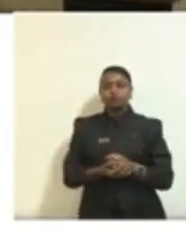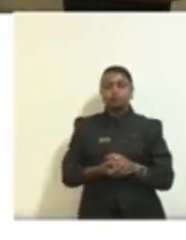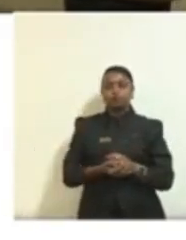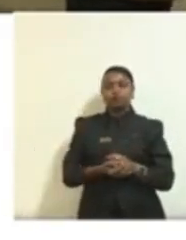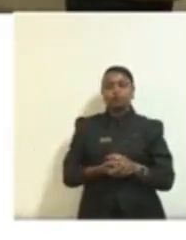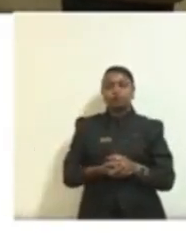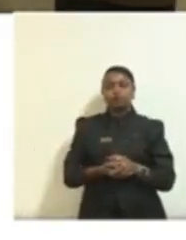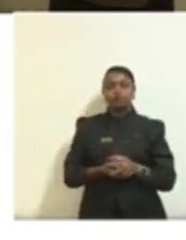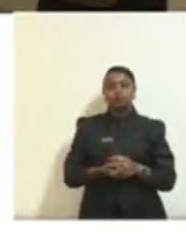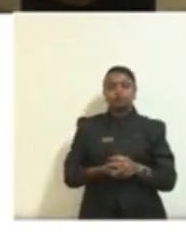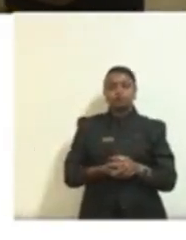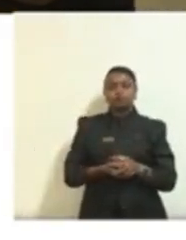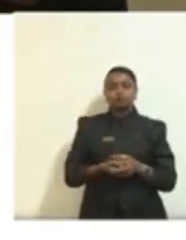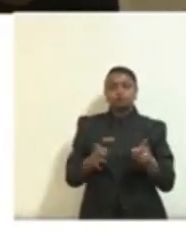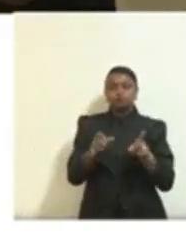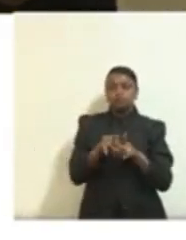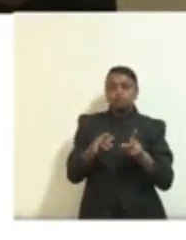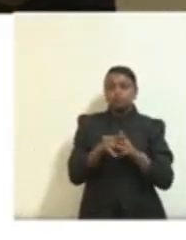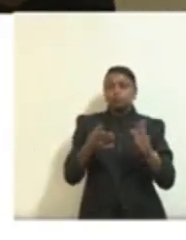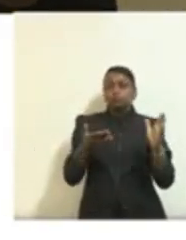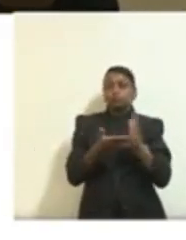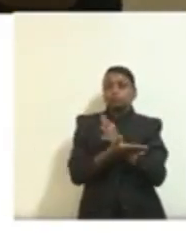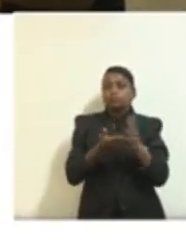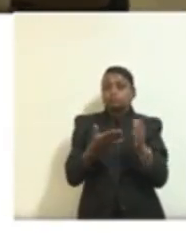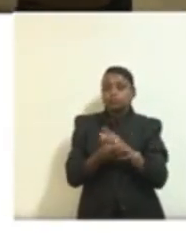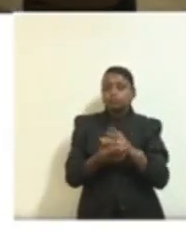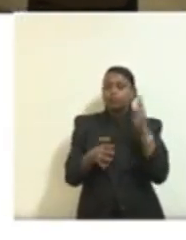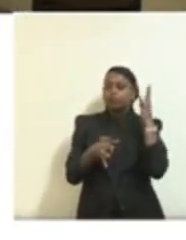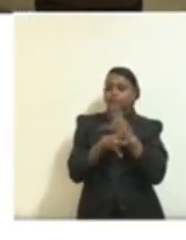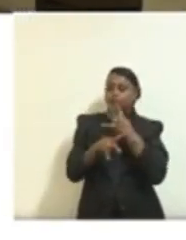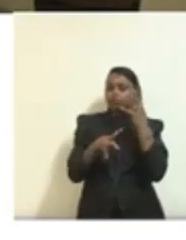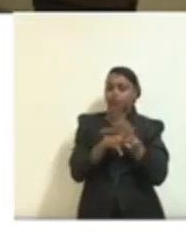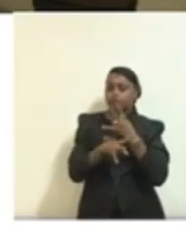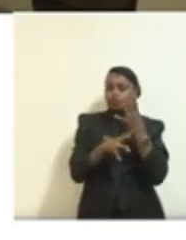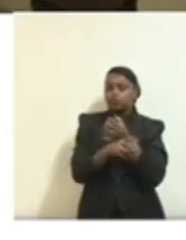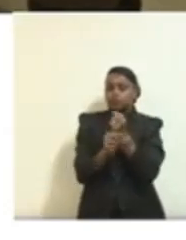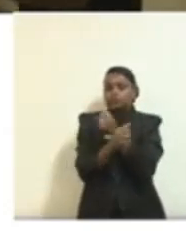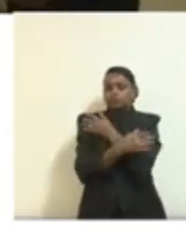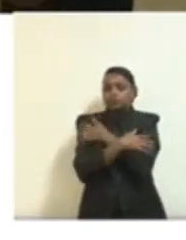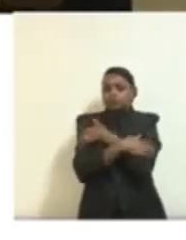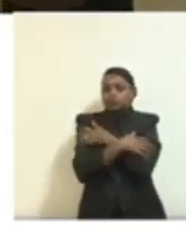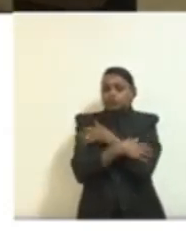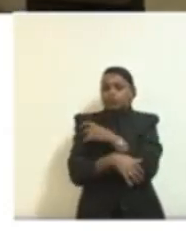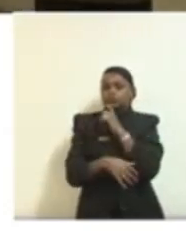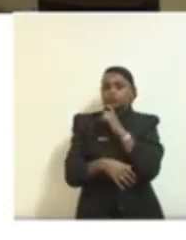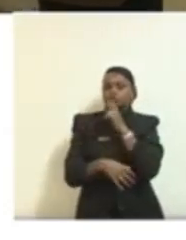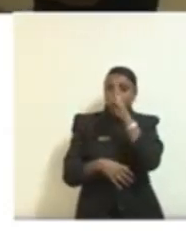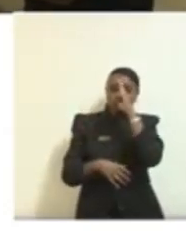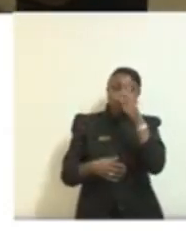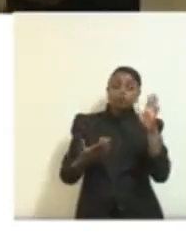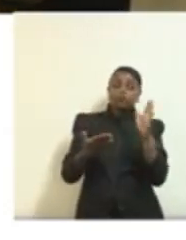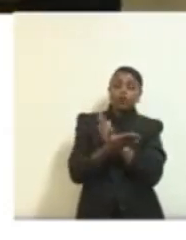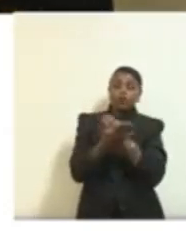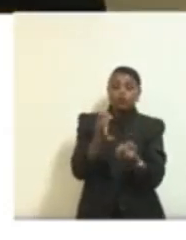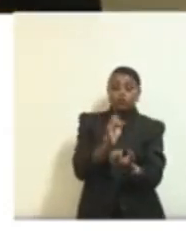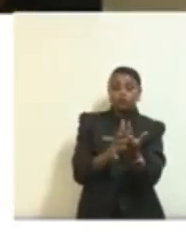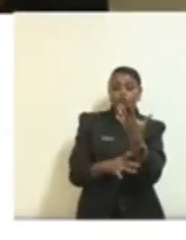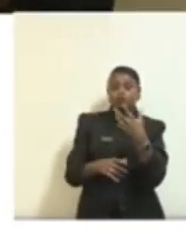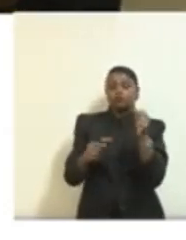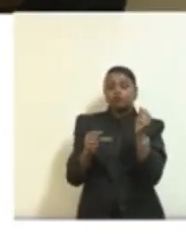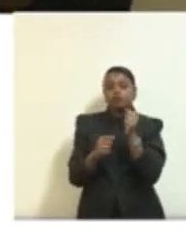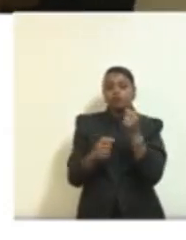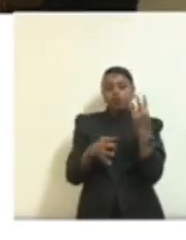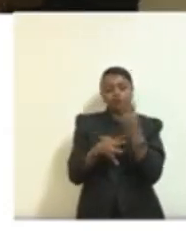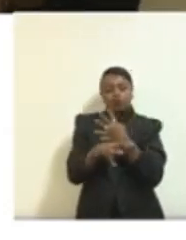efeitos positivos quanto à resiliência. Em síntese, em geral, né, as comunidades com maior riqueza